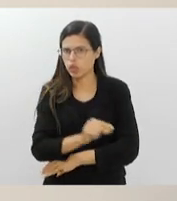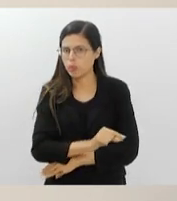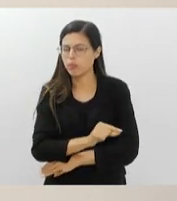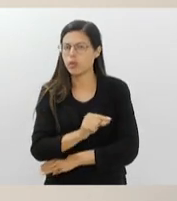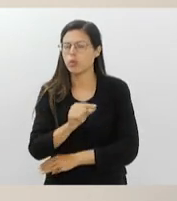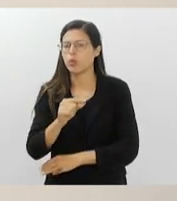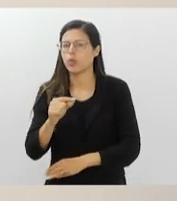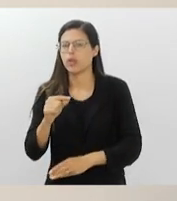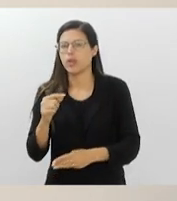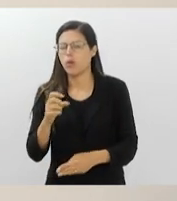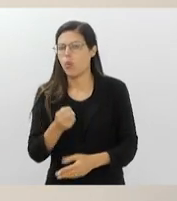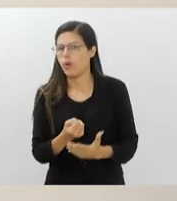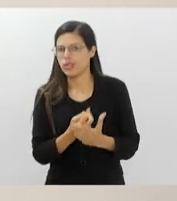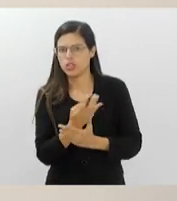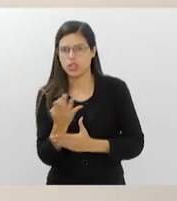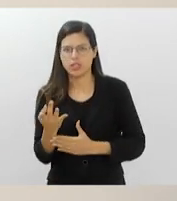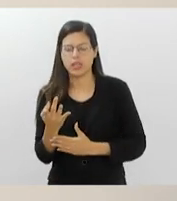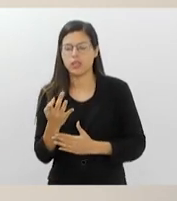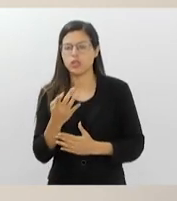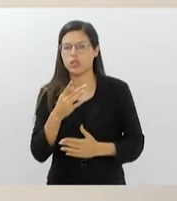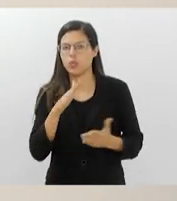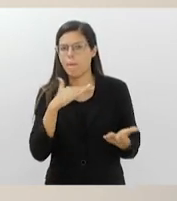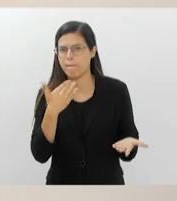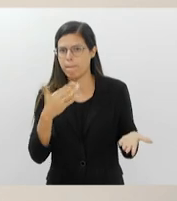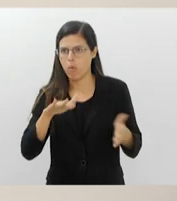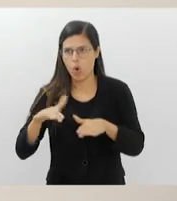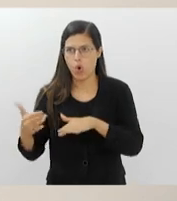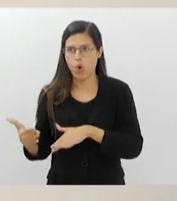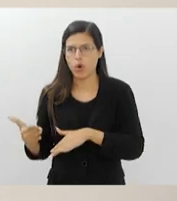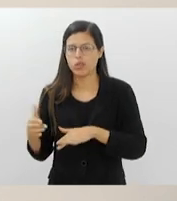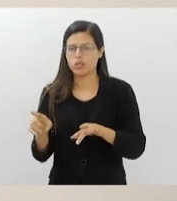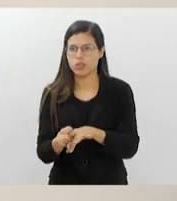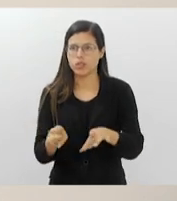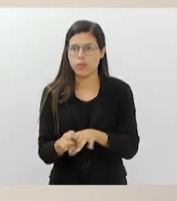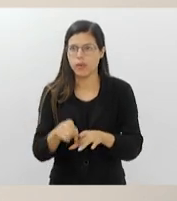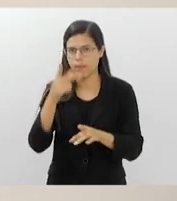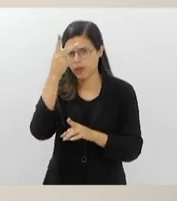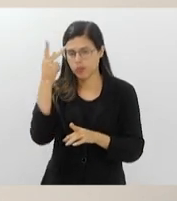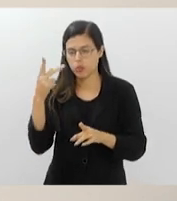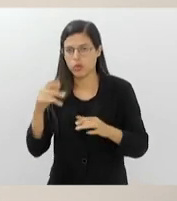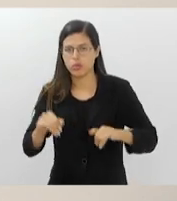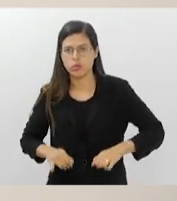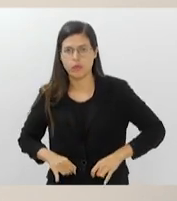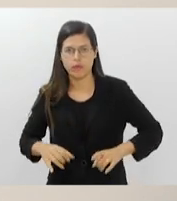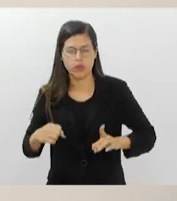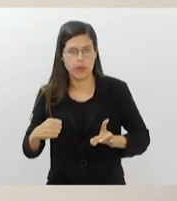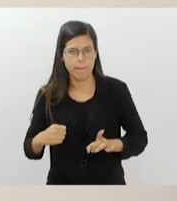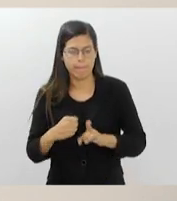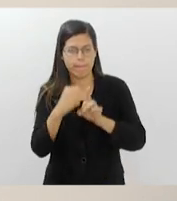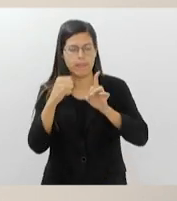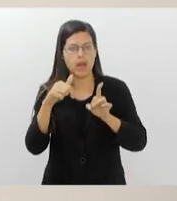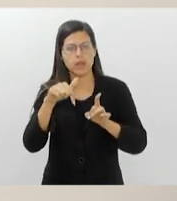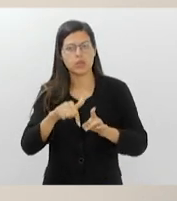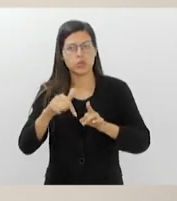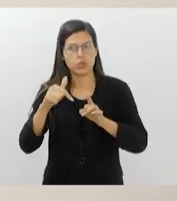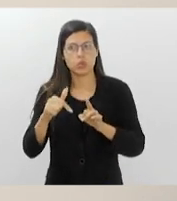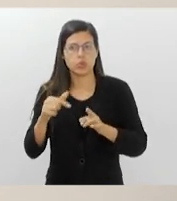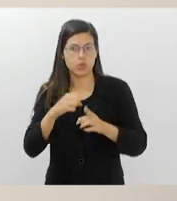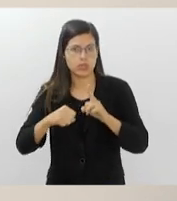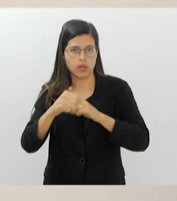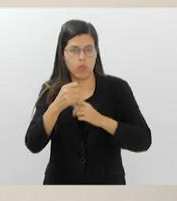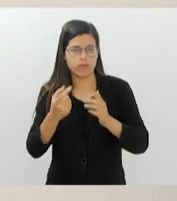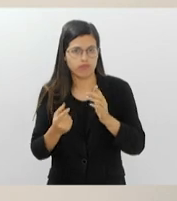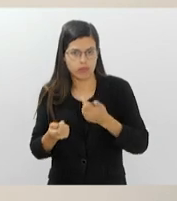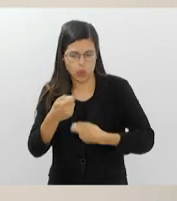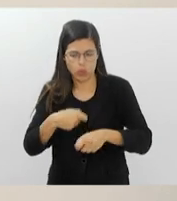do número de mortes de zerar o número de pessoas sofrendo Impacto social econômico em decorrência da doença e lembrar que o